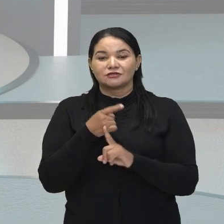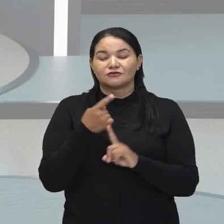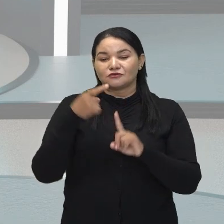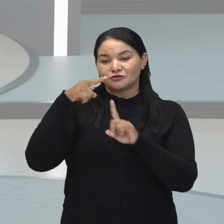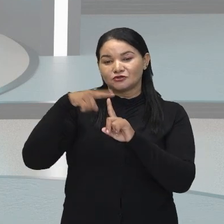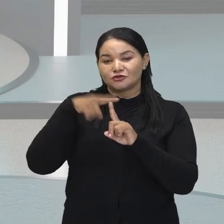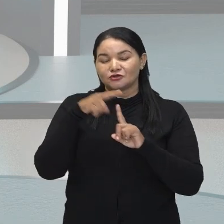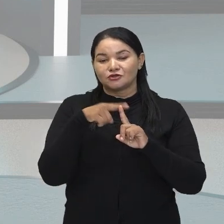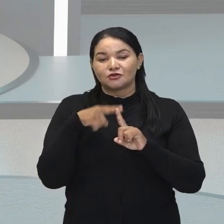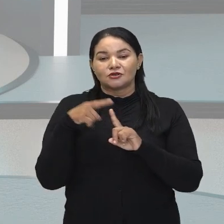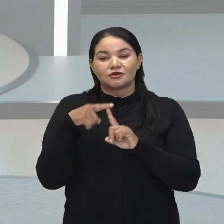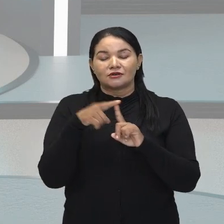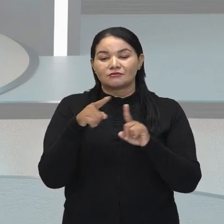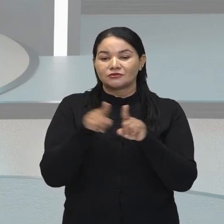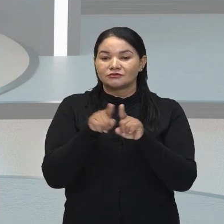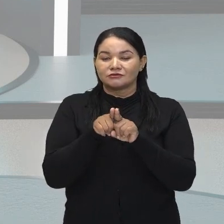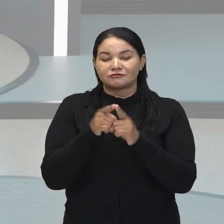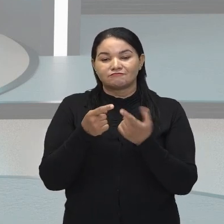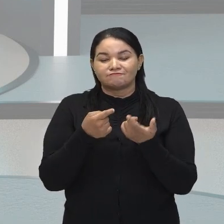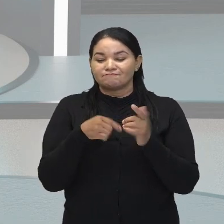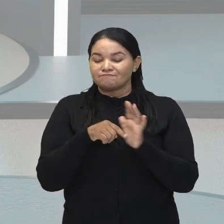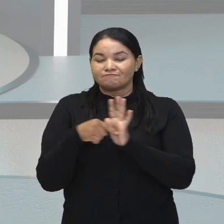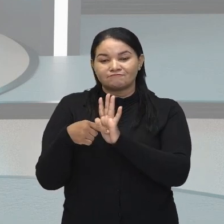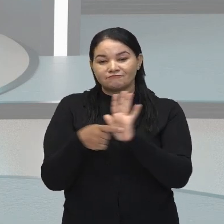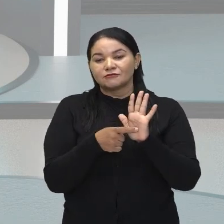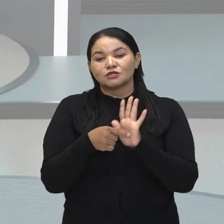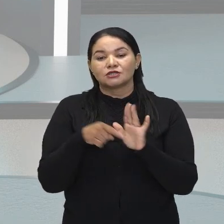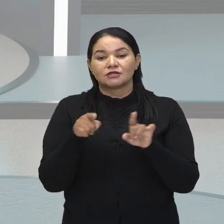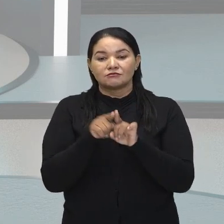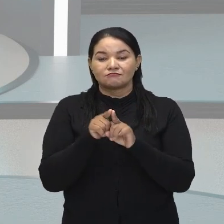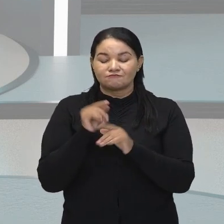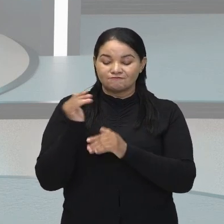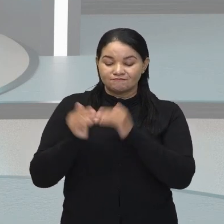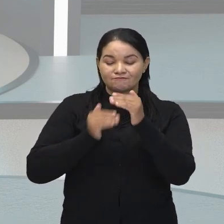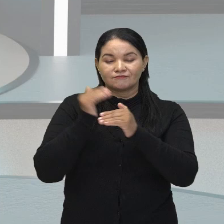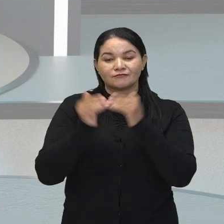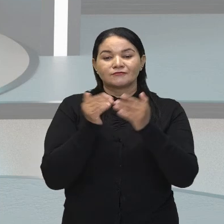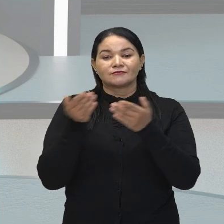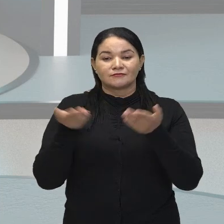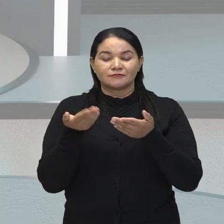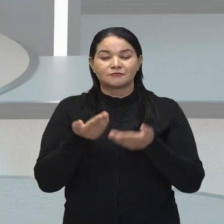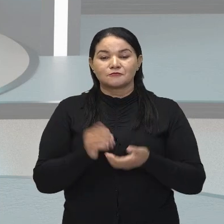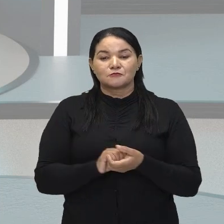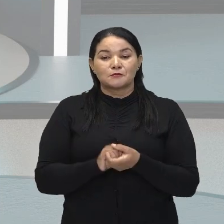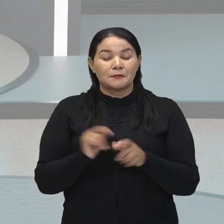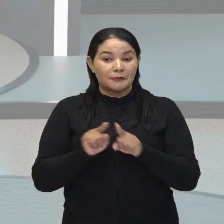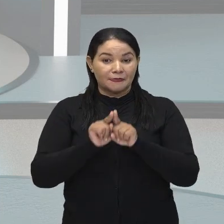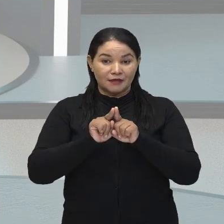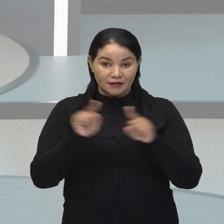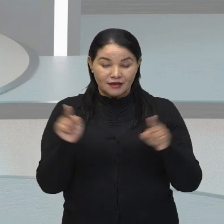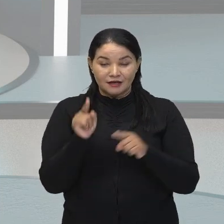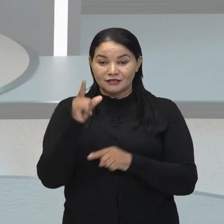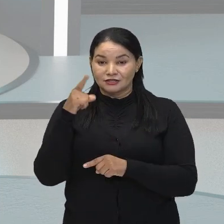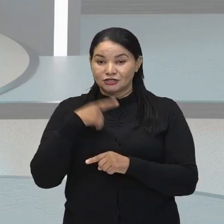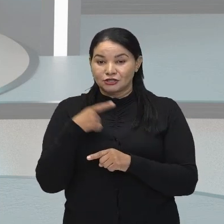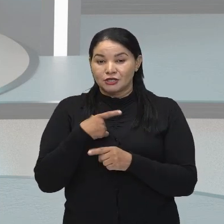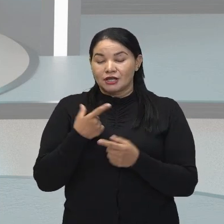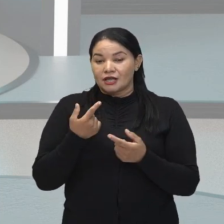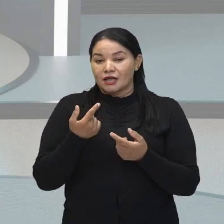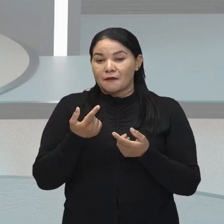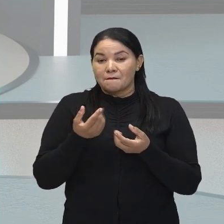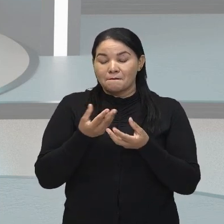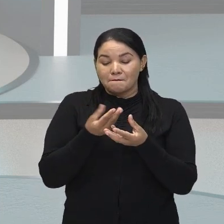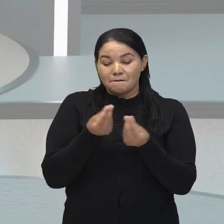estilos, porque já avançamos muito ao longo do tempo. Mas ainda existem muitos